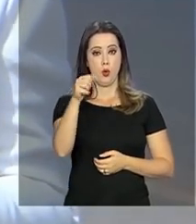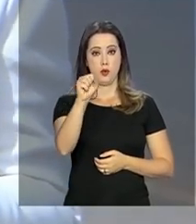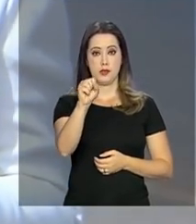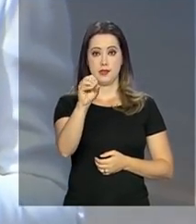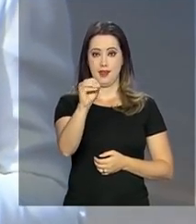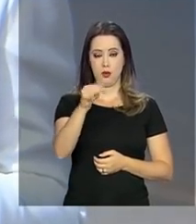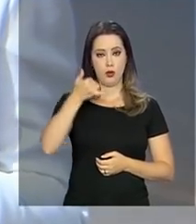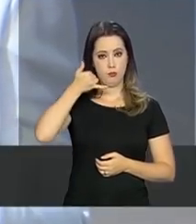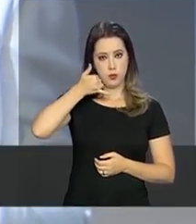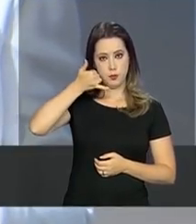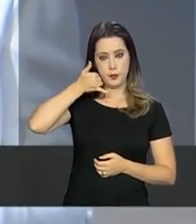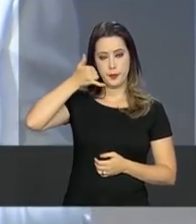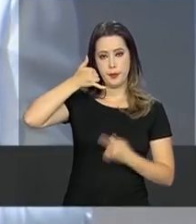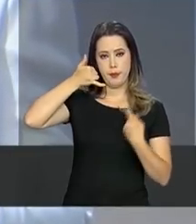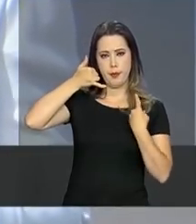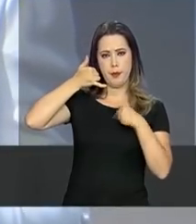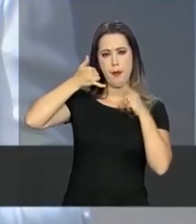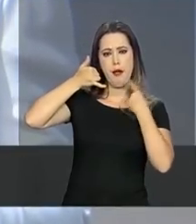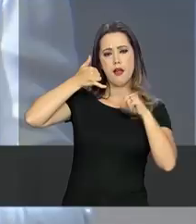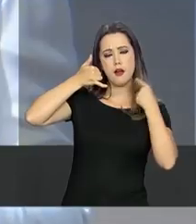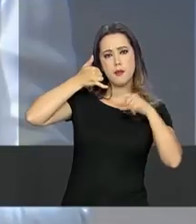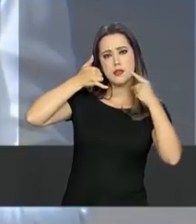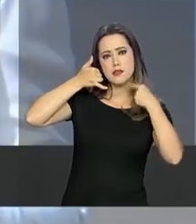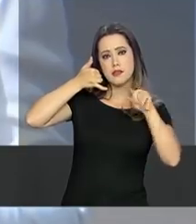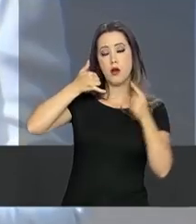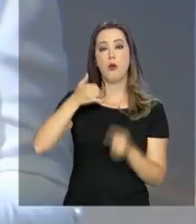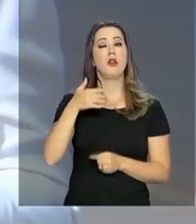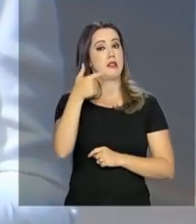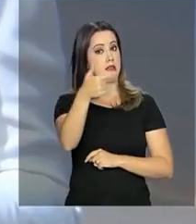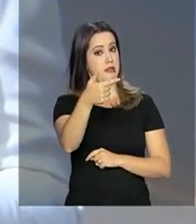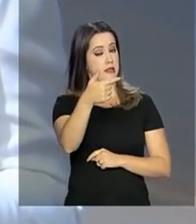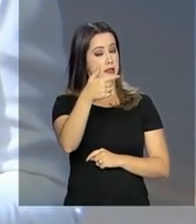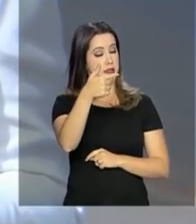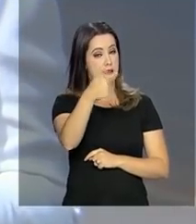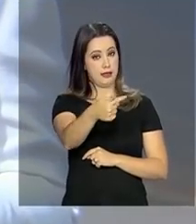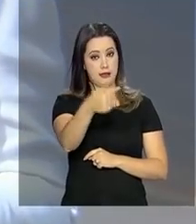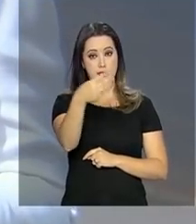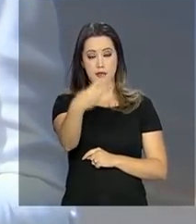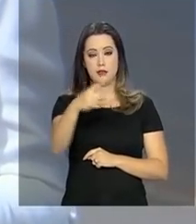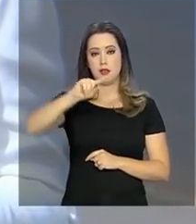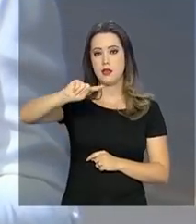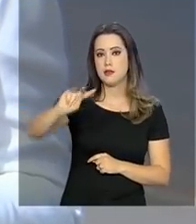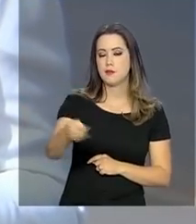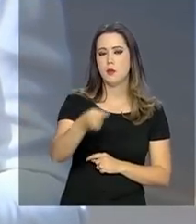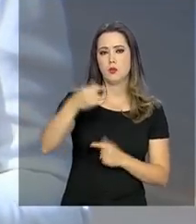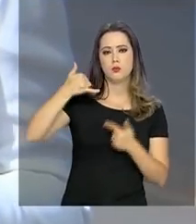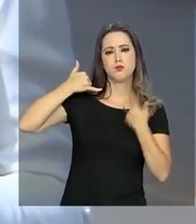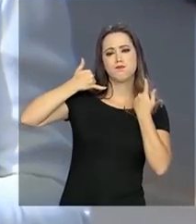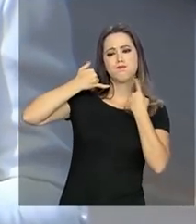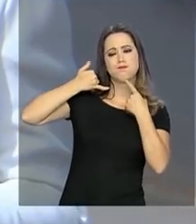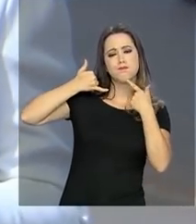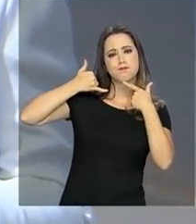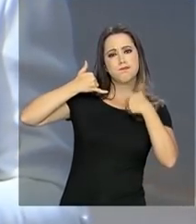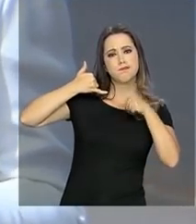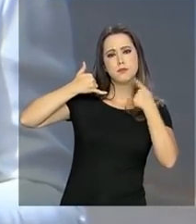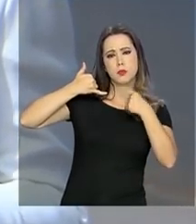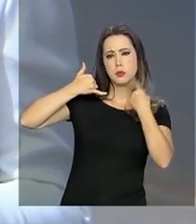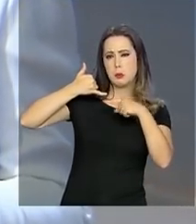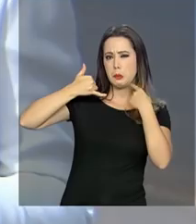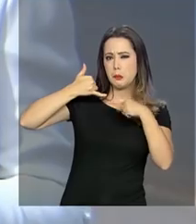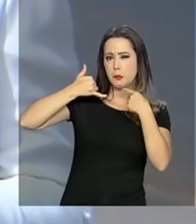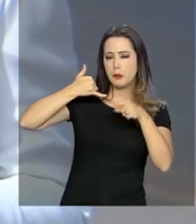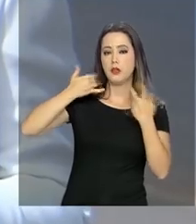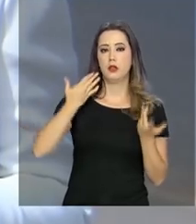de janeiro a junho deste ano quase 73 mil denúncias, a maior parte casos de violência física e